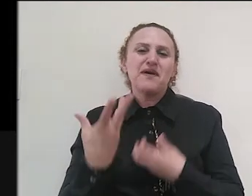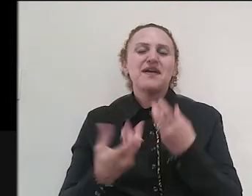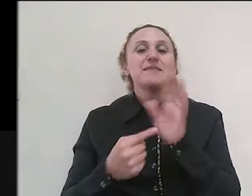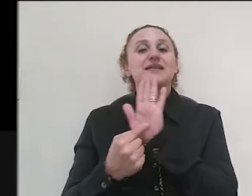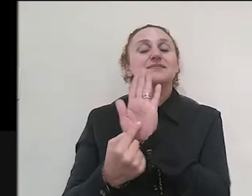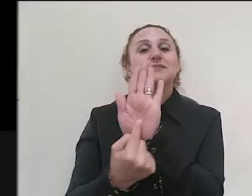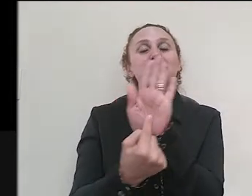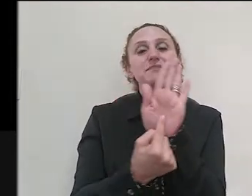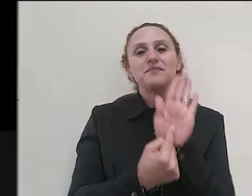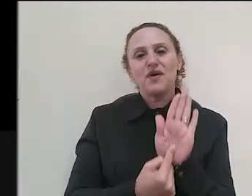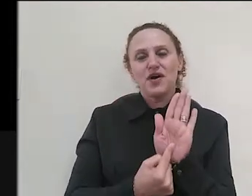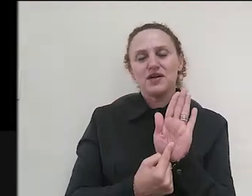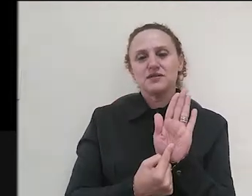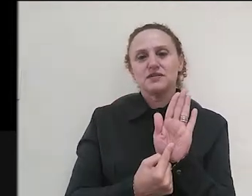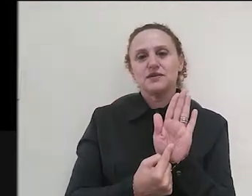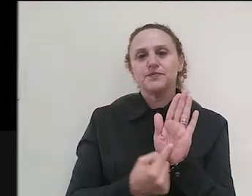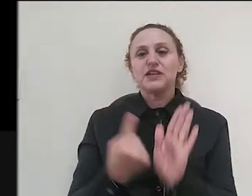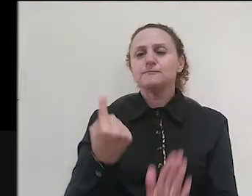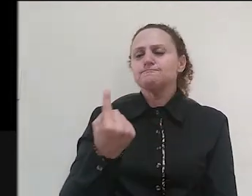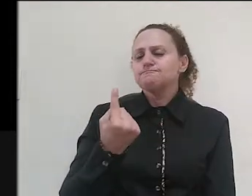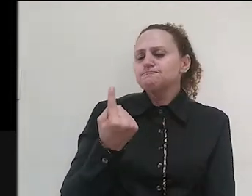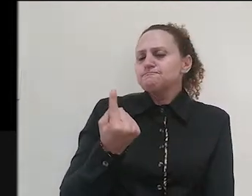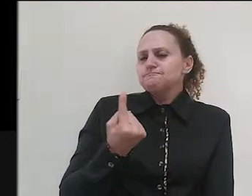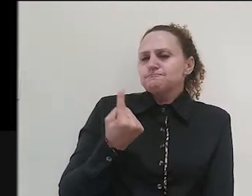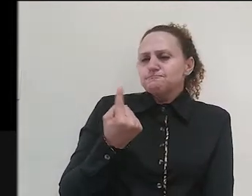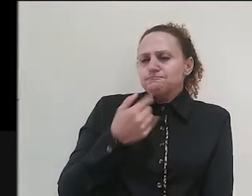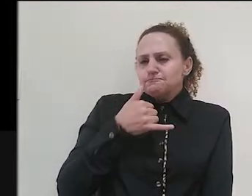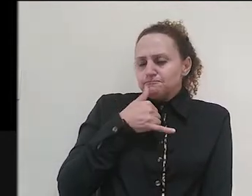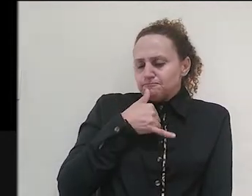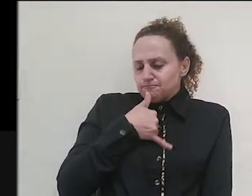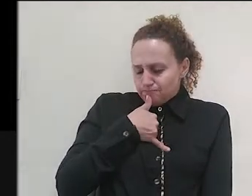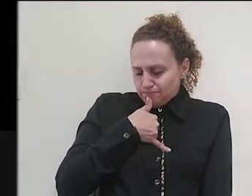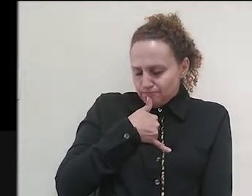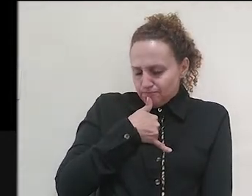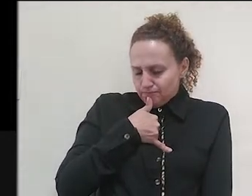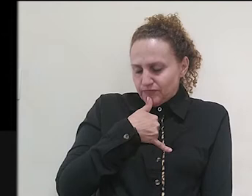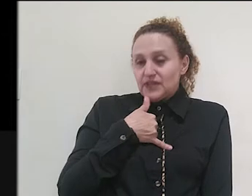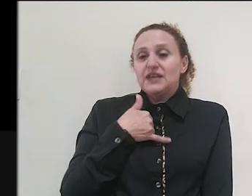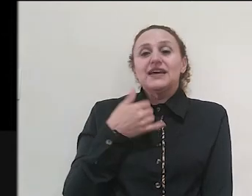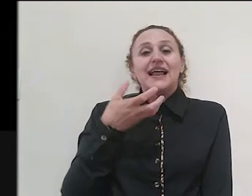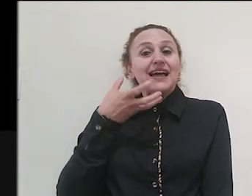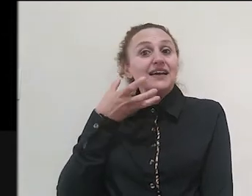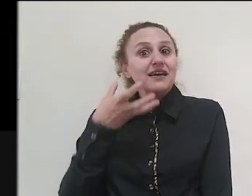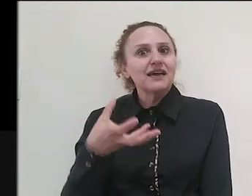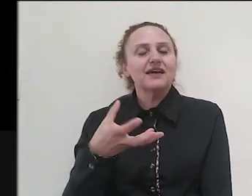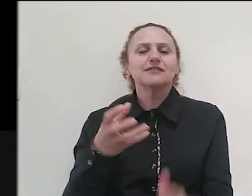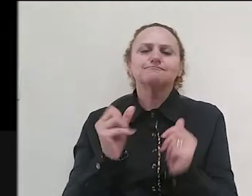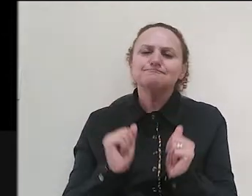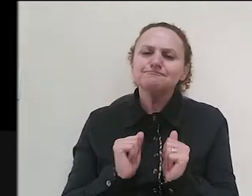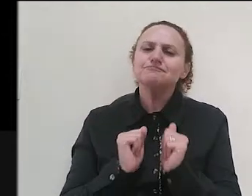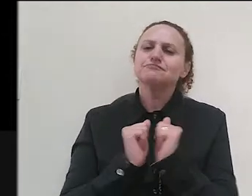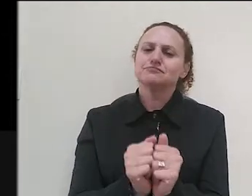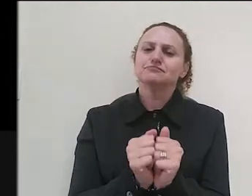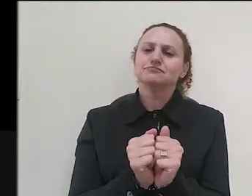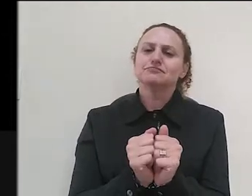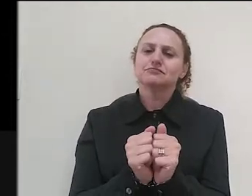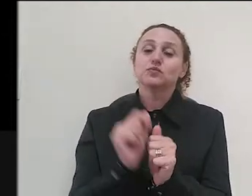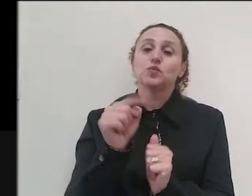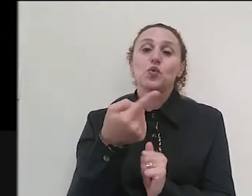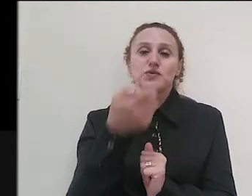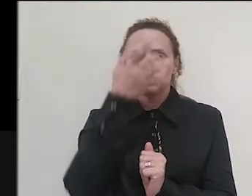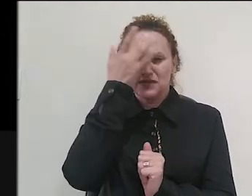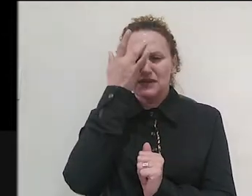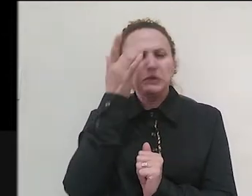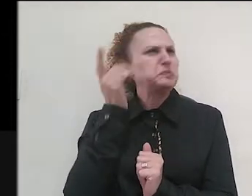lírica da solidão de uma pessoa que deseja estar com outra, né? Que não consegue